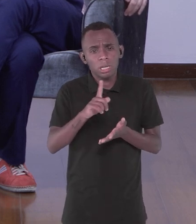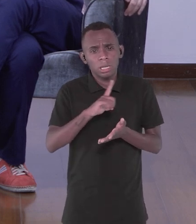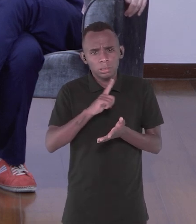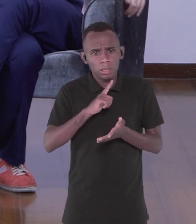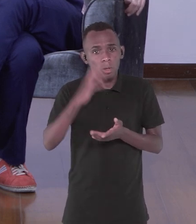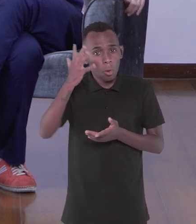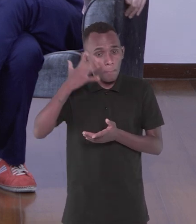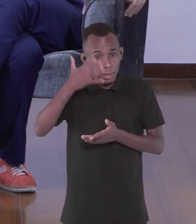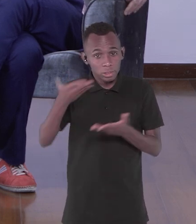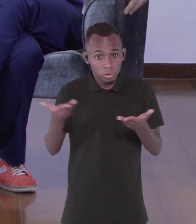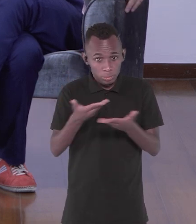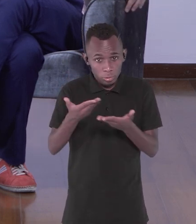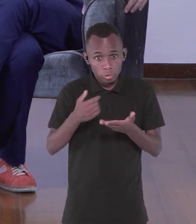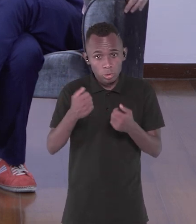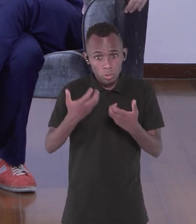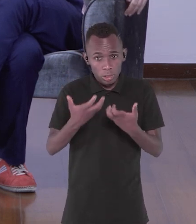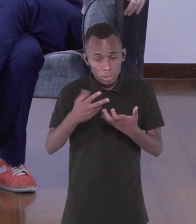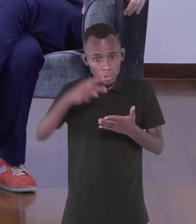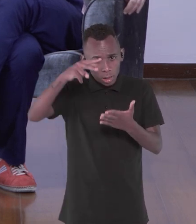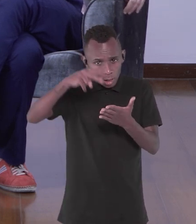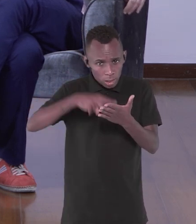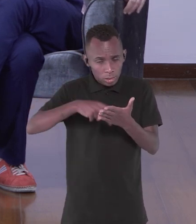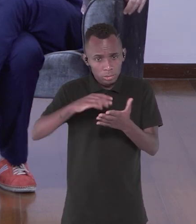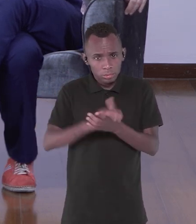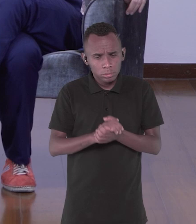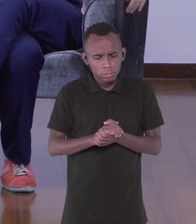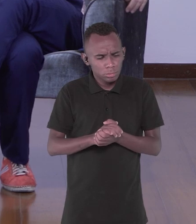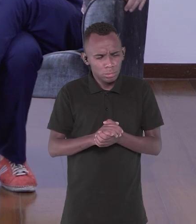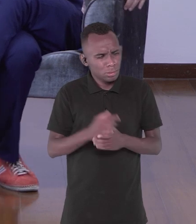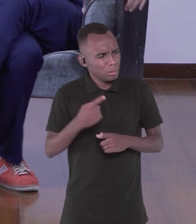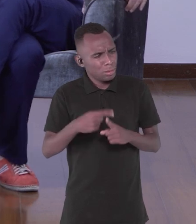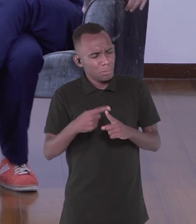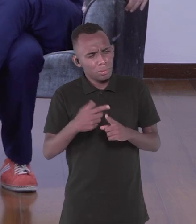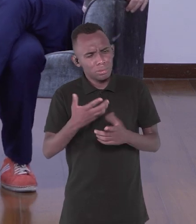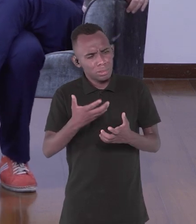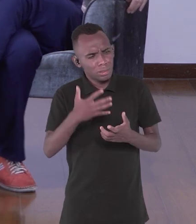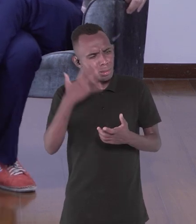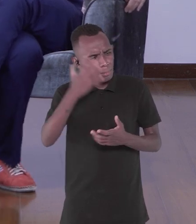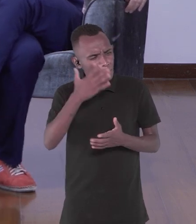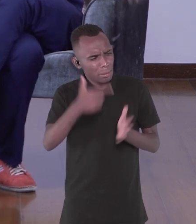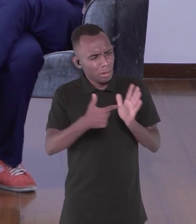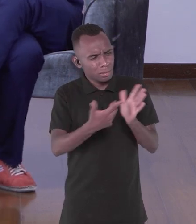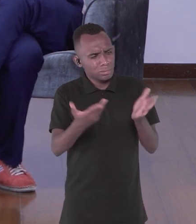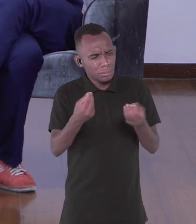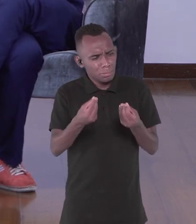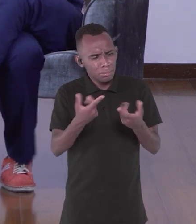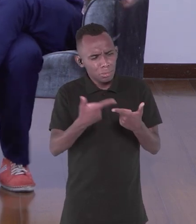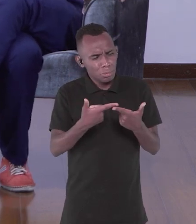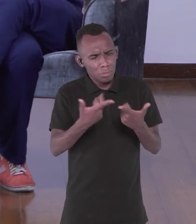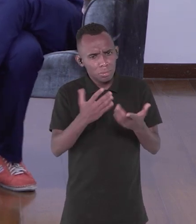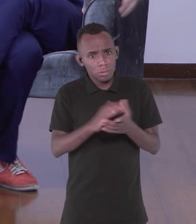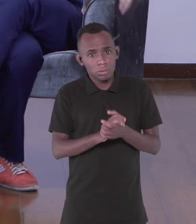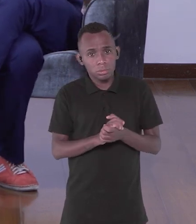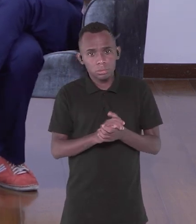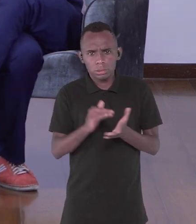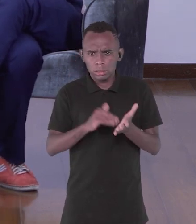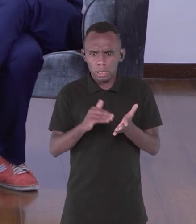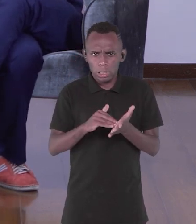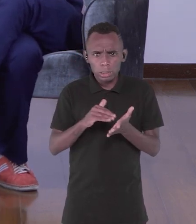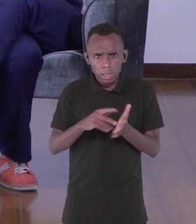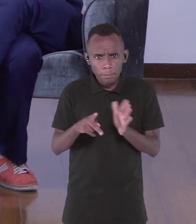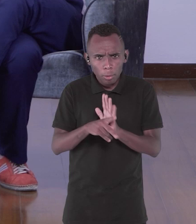de hoje? Eu queria dar uma lida. Ele falou, Jamil, para que você quer meu discurso? Eu falei, secretário-geral da ONU,